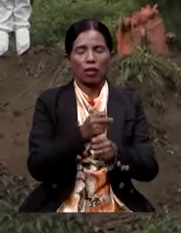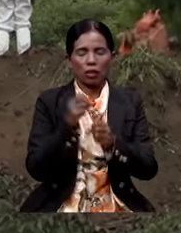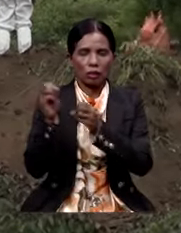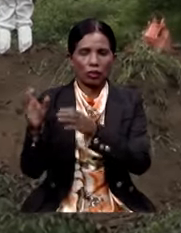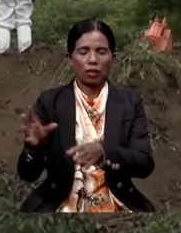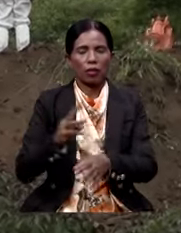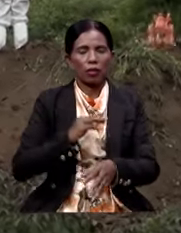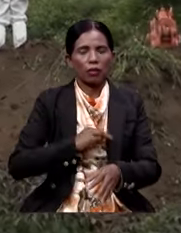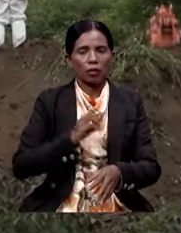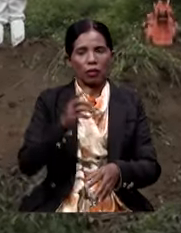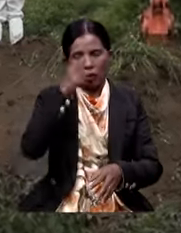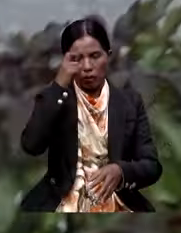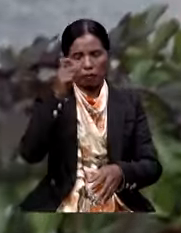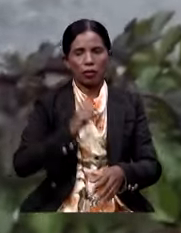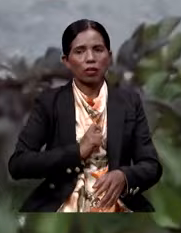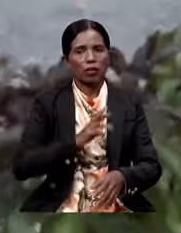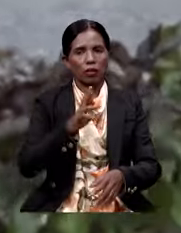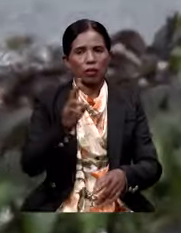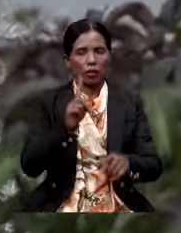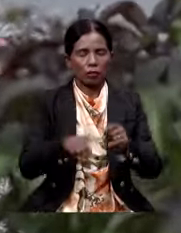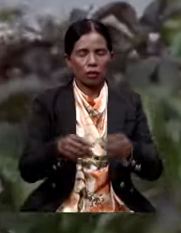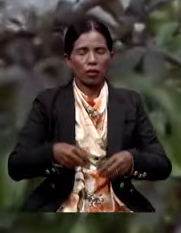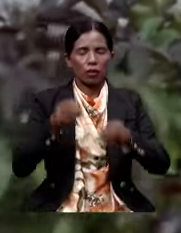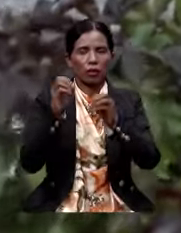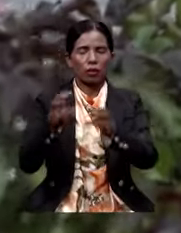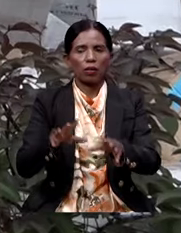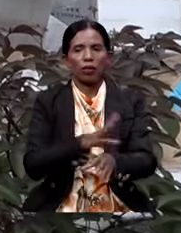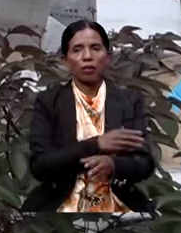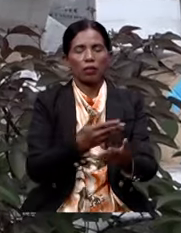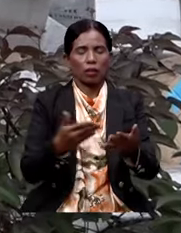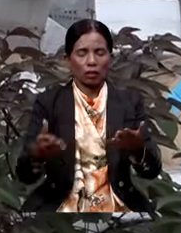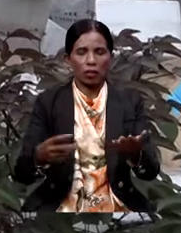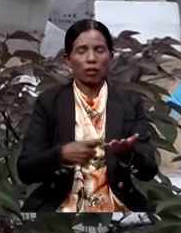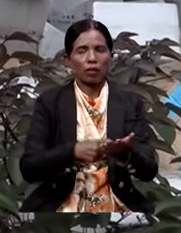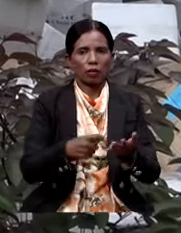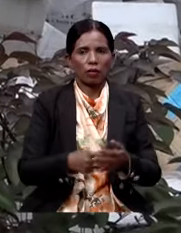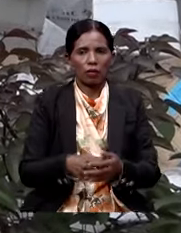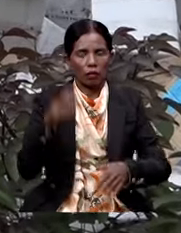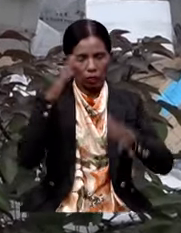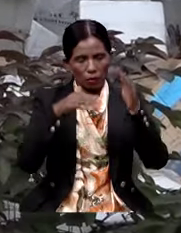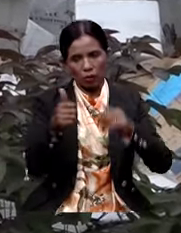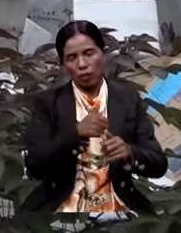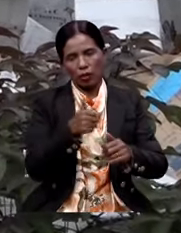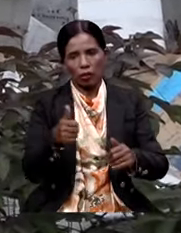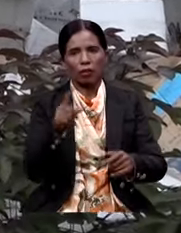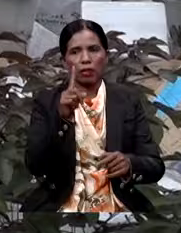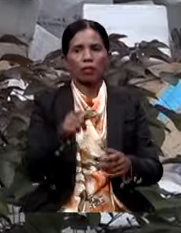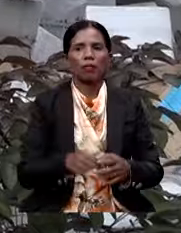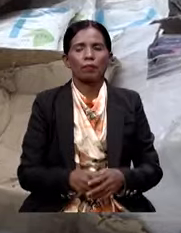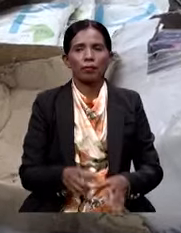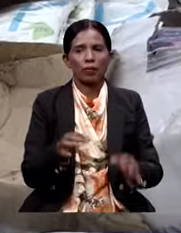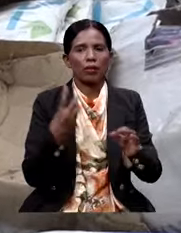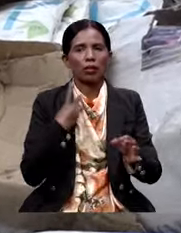destruição ni hemetinaru tamba iha tiber labele halo destruição mba material kimiko. Problema selu kida maka quando